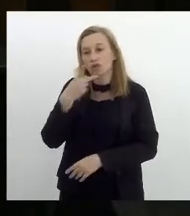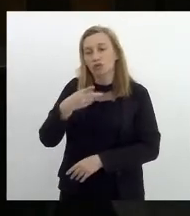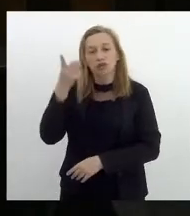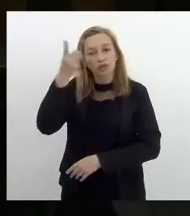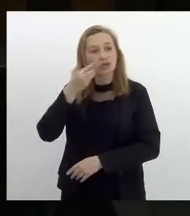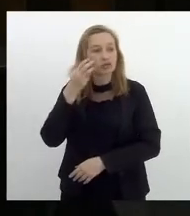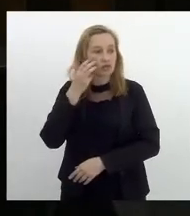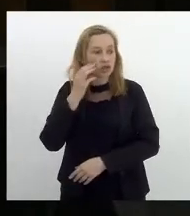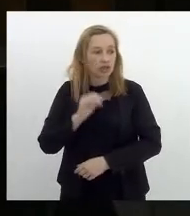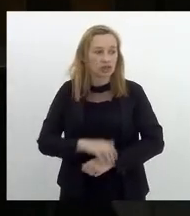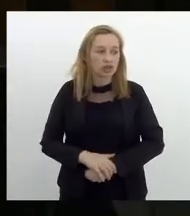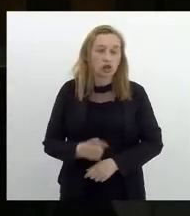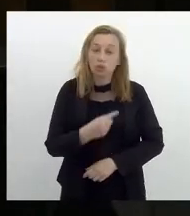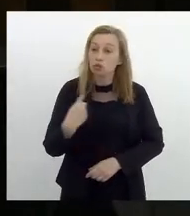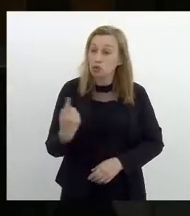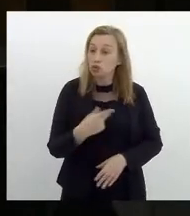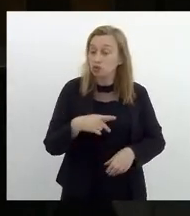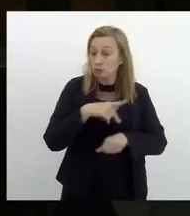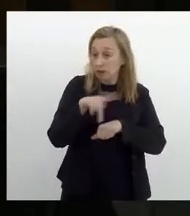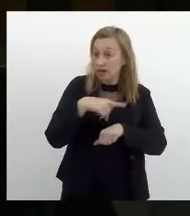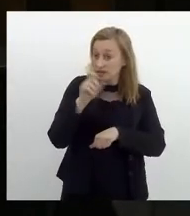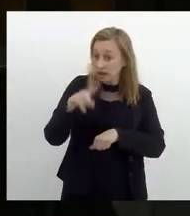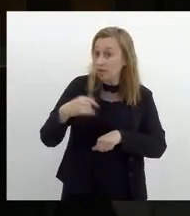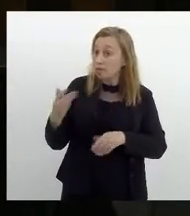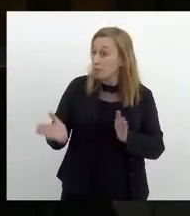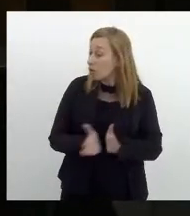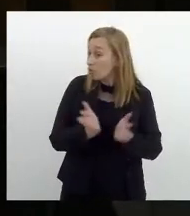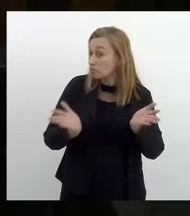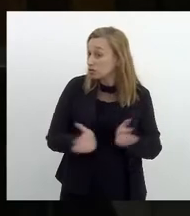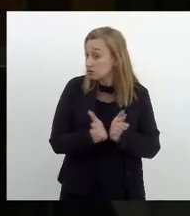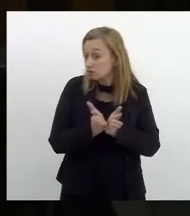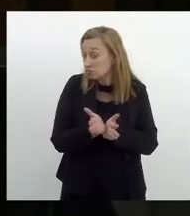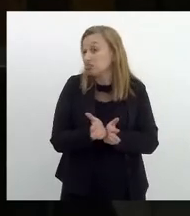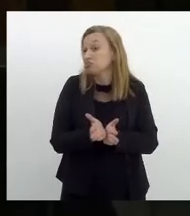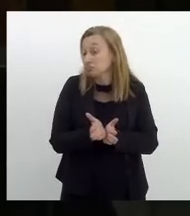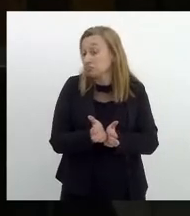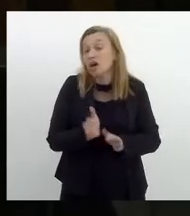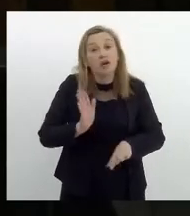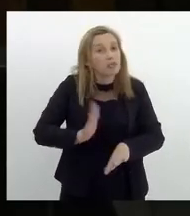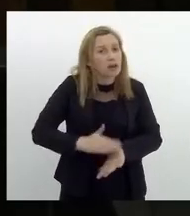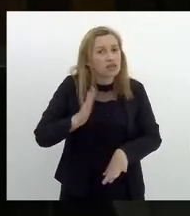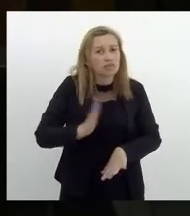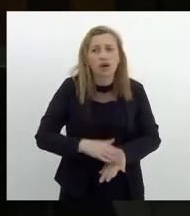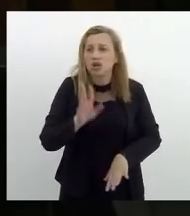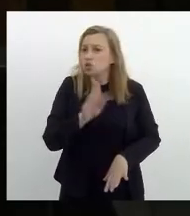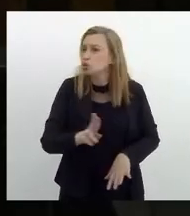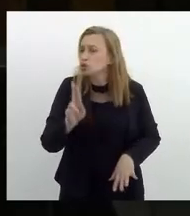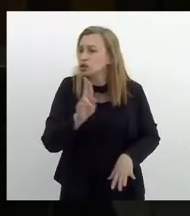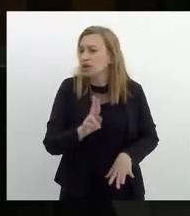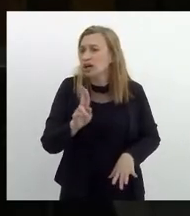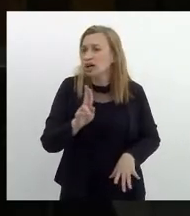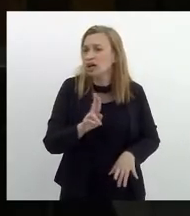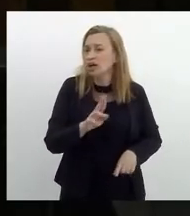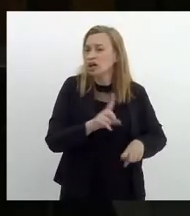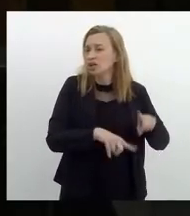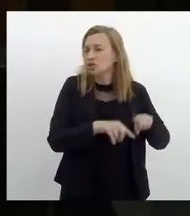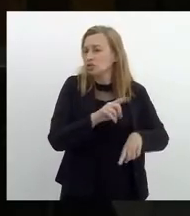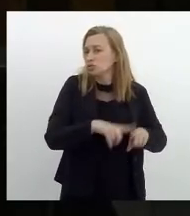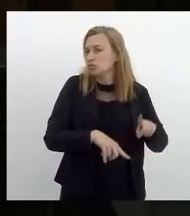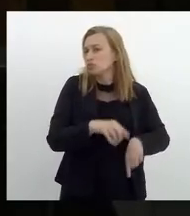Carneiro, nosso país ainda é um país pobre, que tem que cada vez mais otimizar os equipamentos públicos que nós